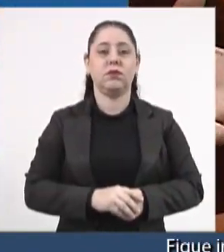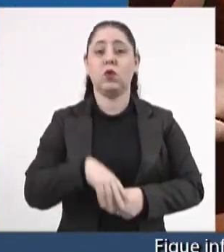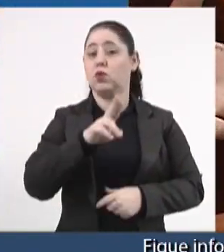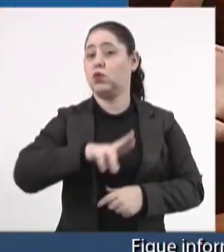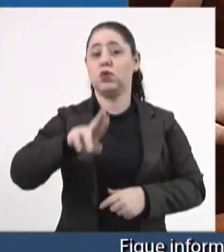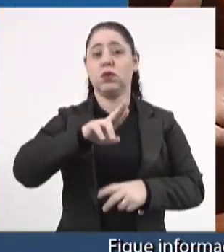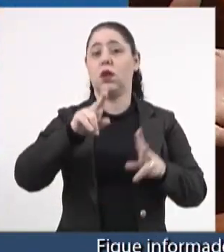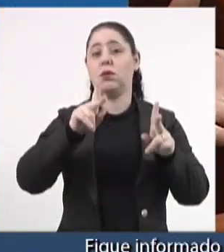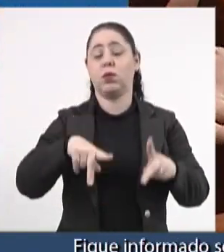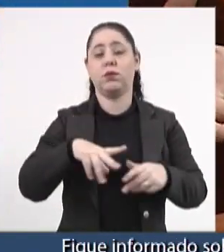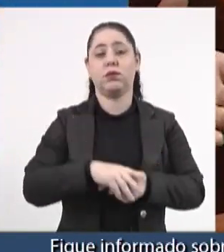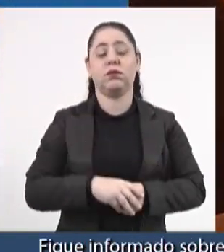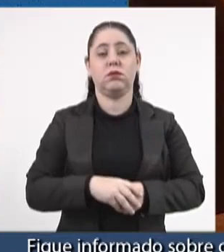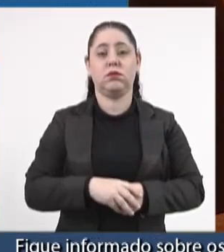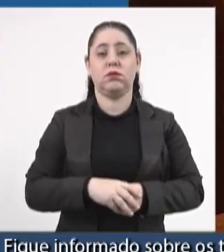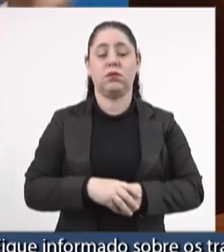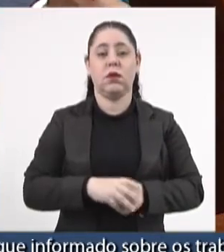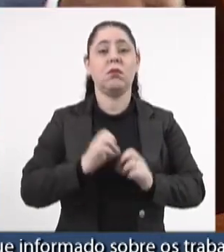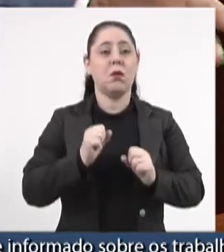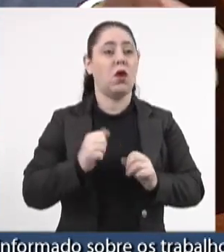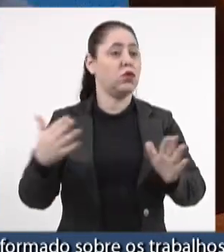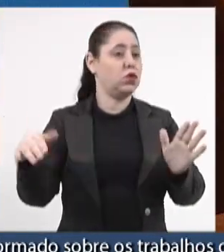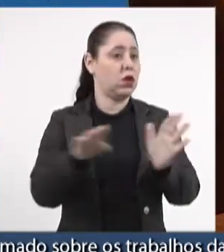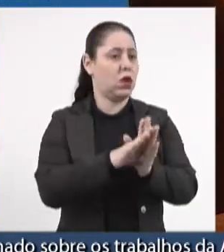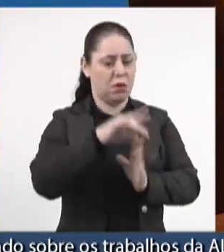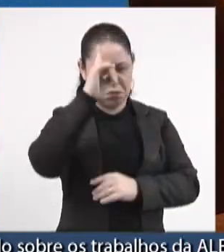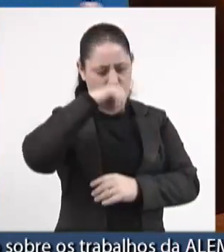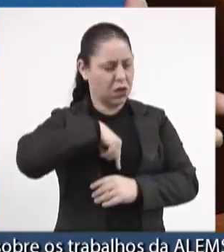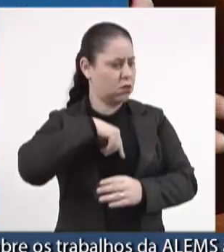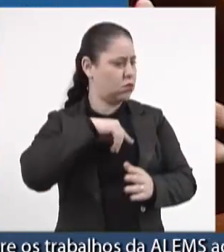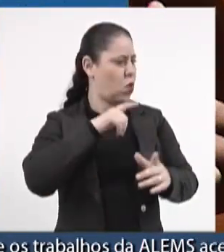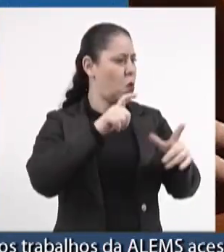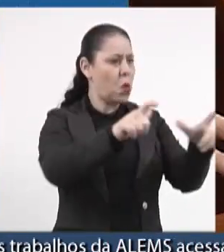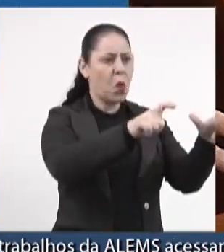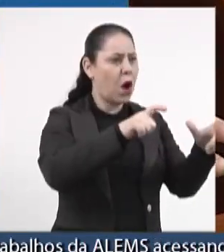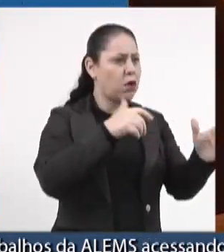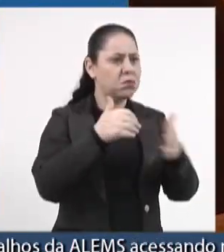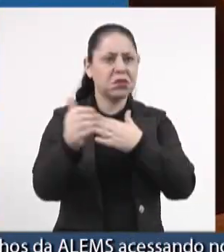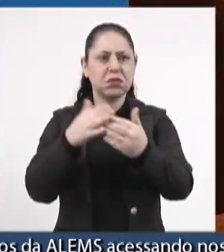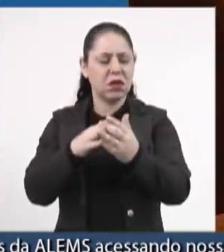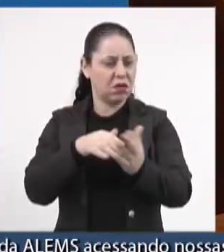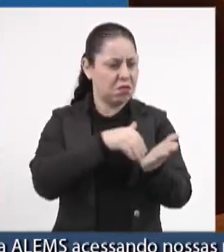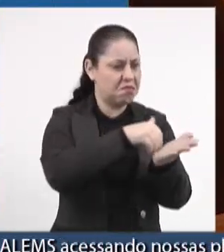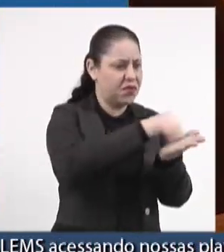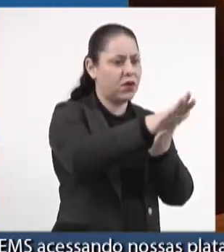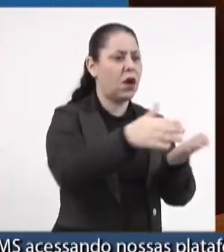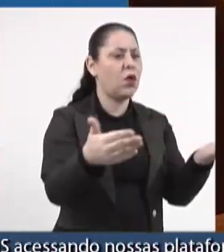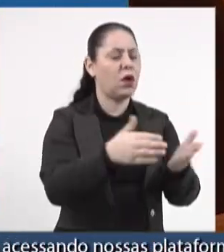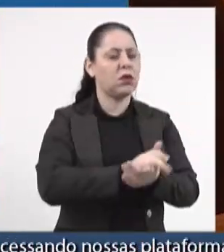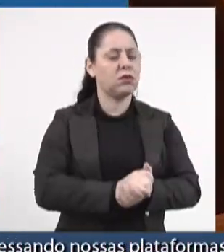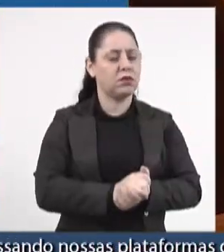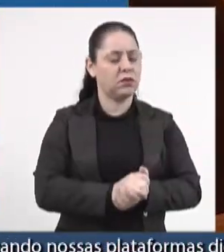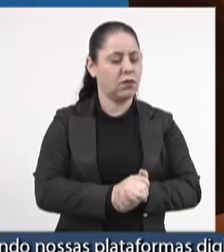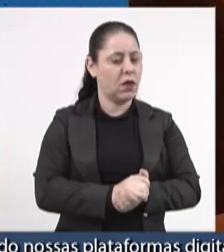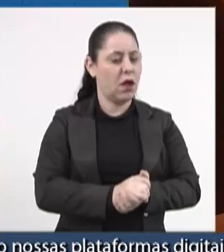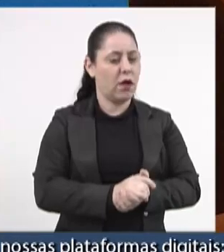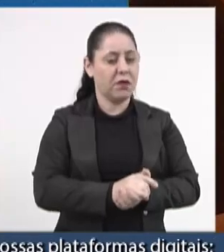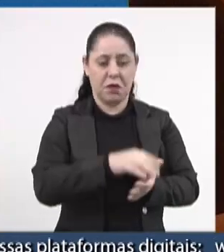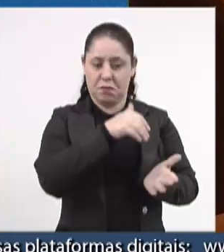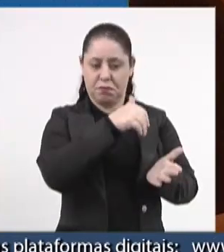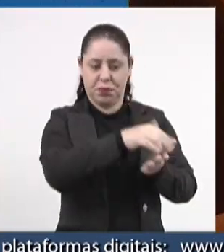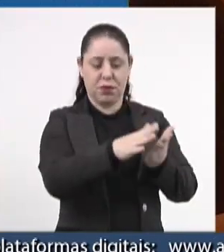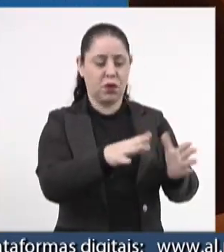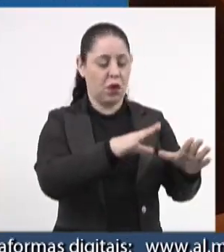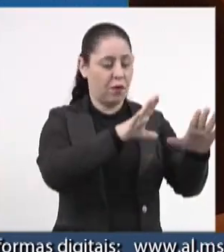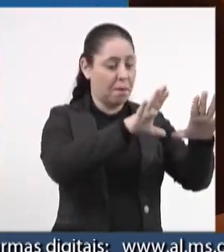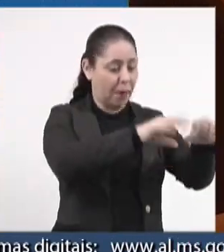de utilidade pública. Ele pode chegar e decretar qualquer lugar que ele queira. Ó, eu vou desapropriar isso aqui